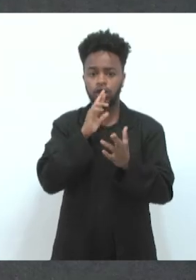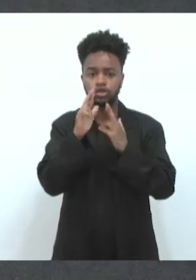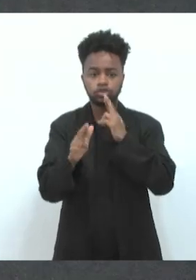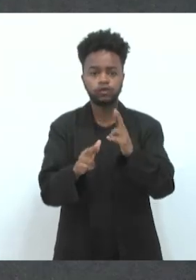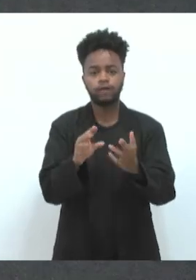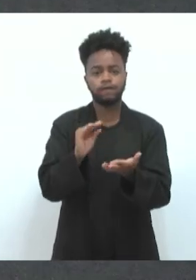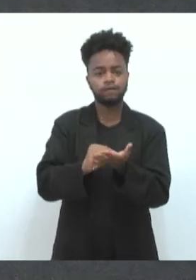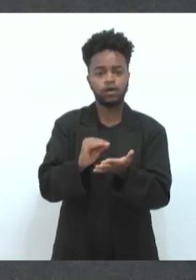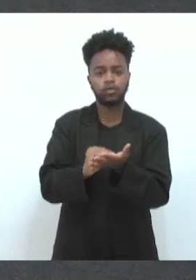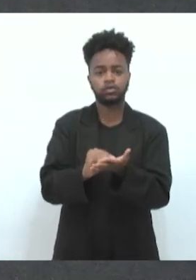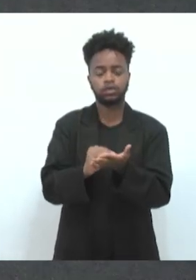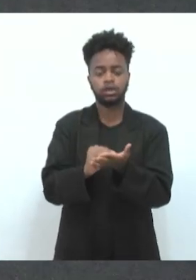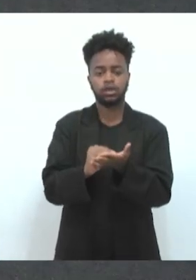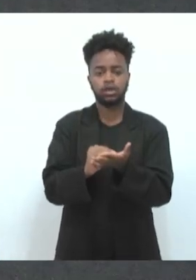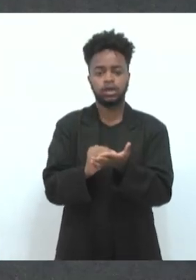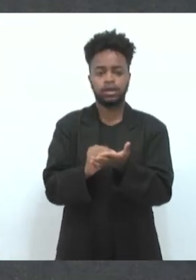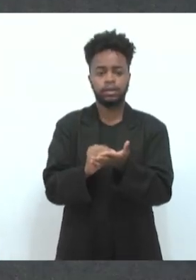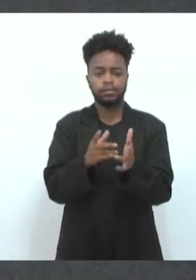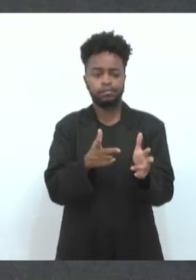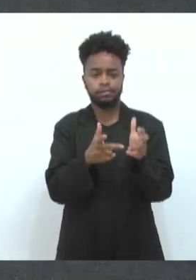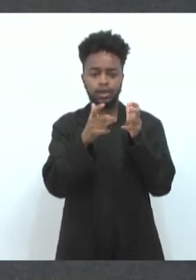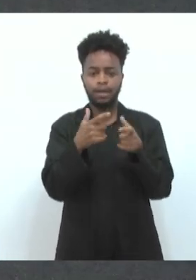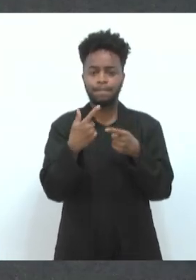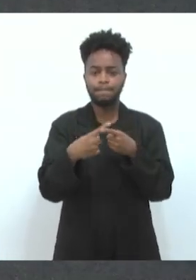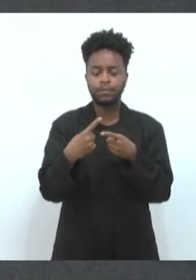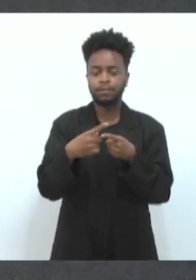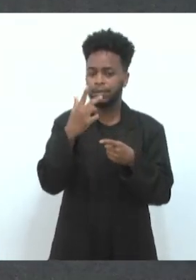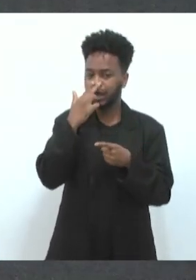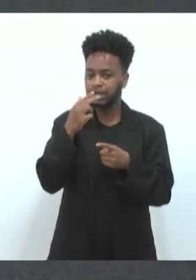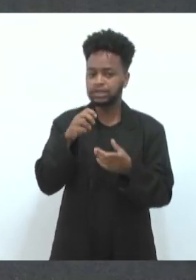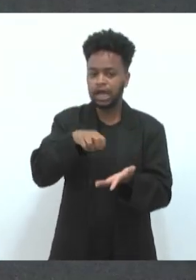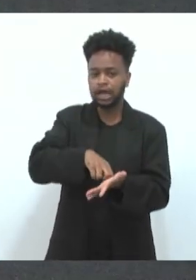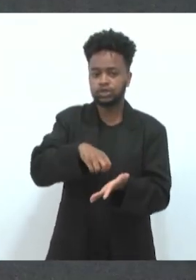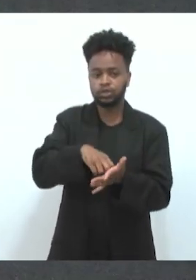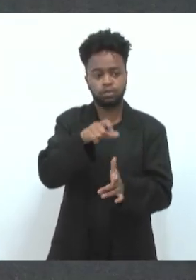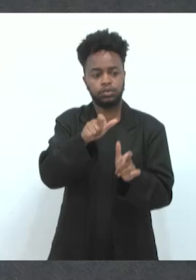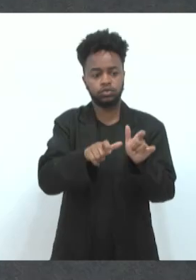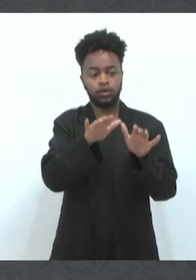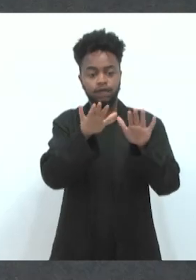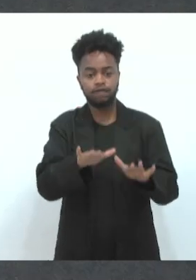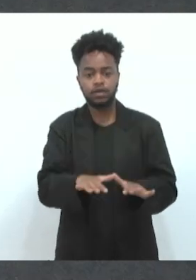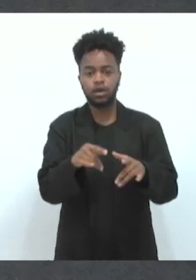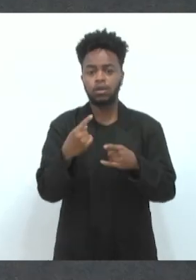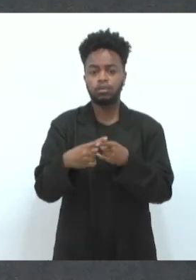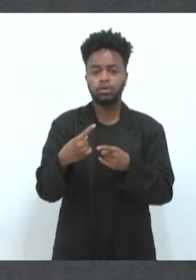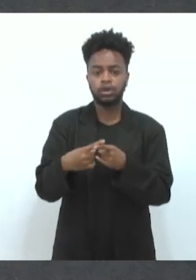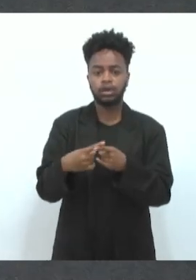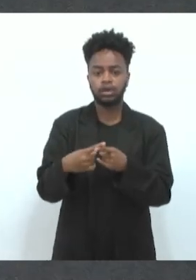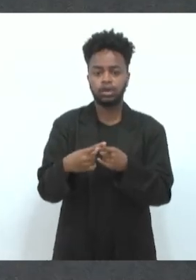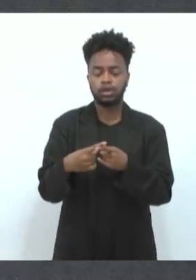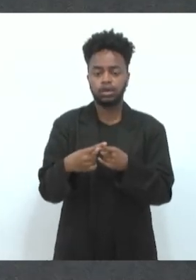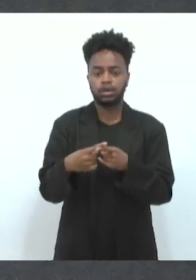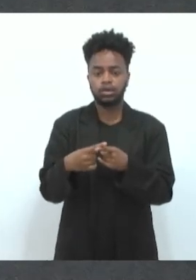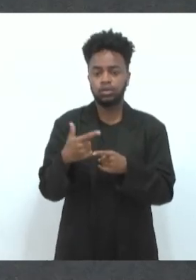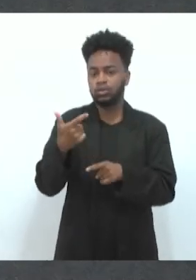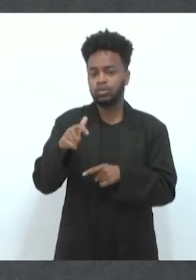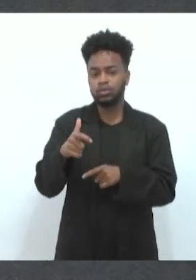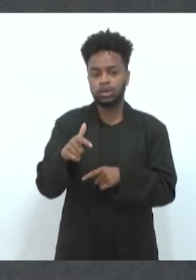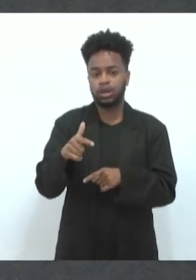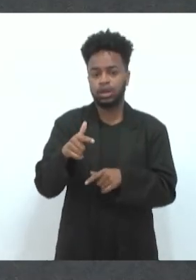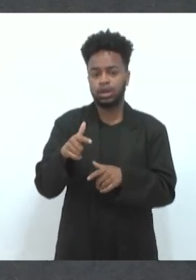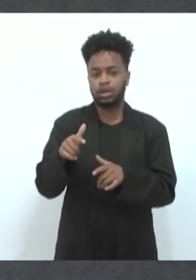do reconhecimento. É como uma tortura para os que ficam sem ter aquele espaço